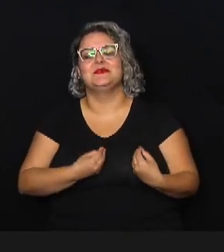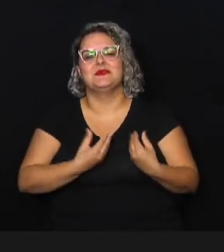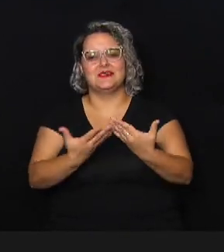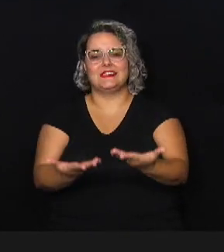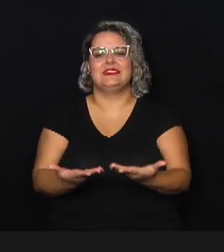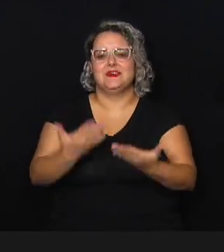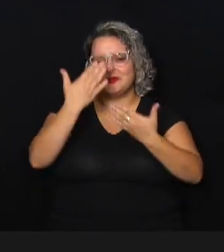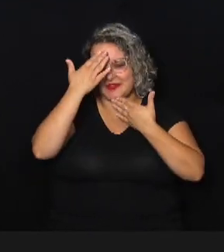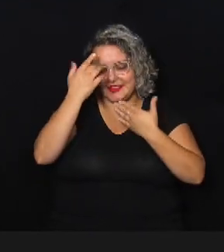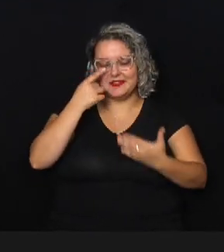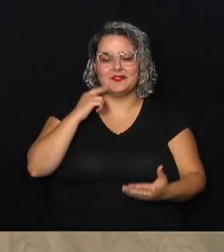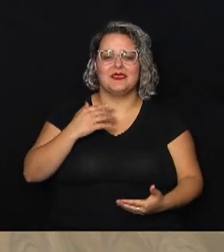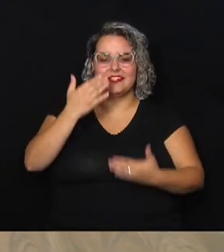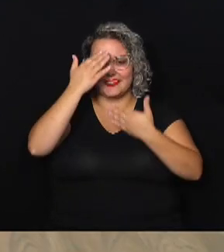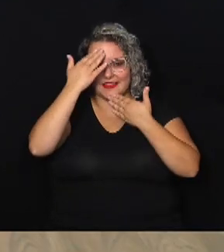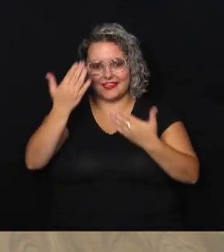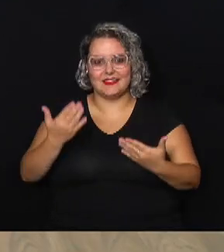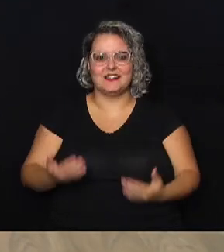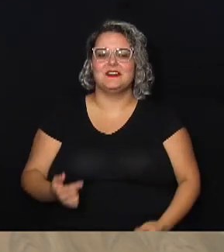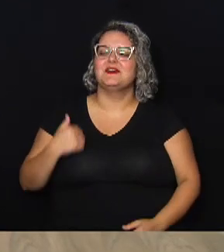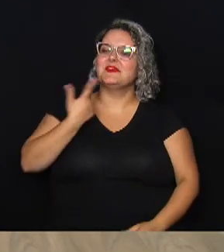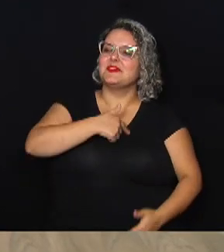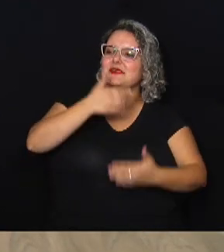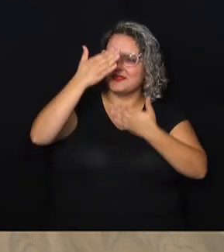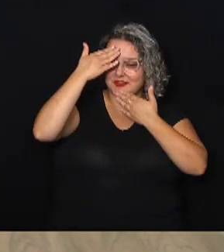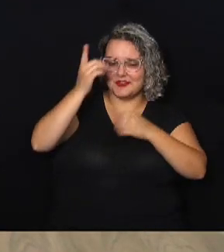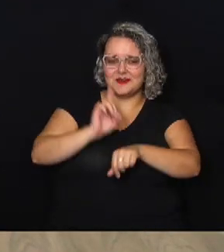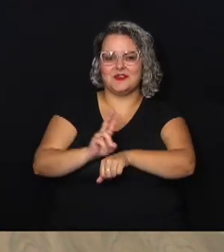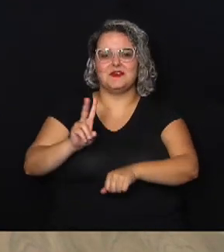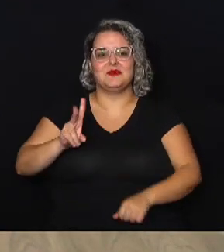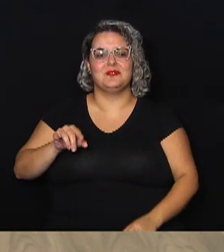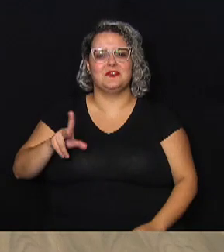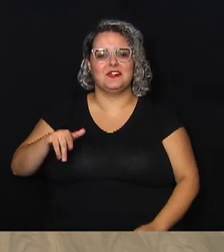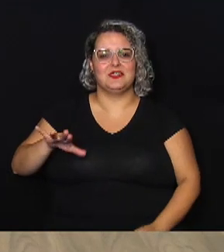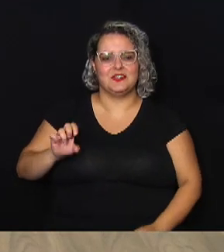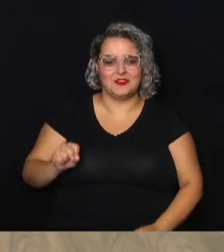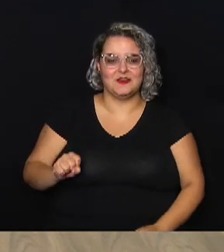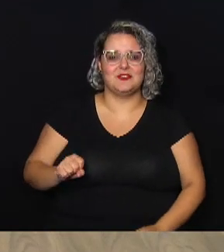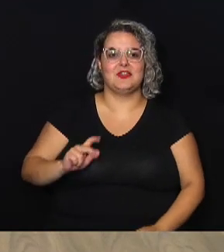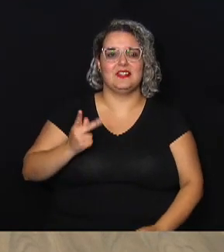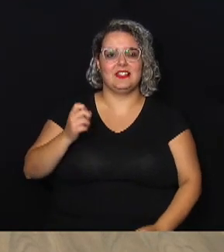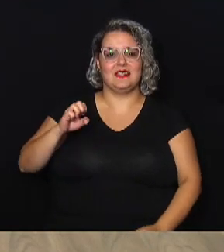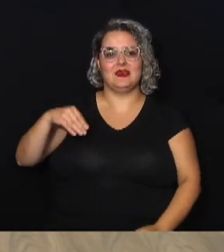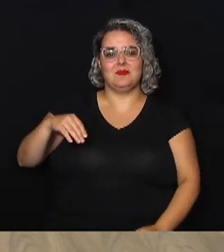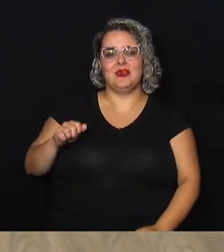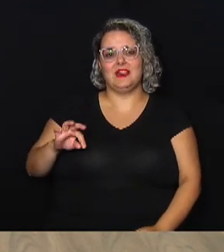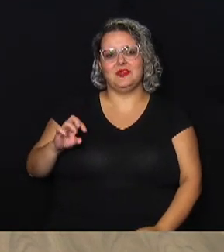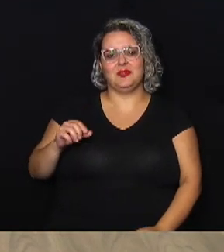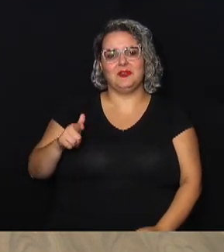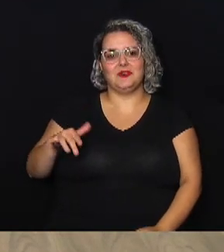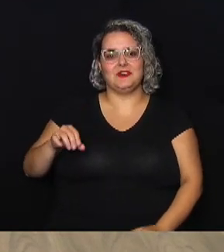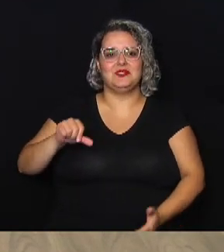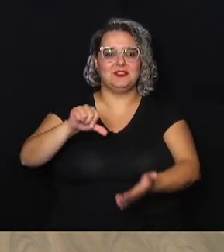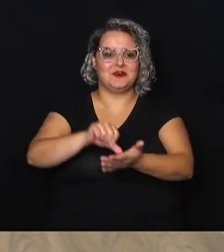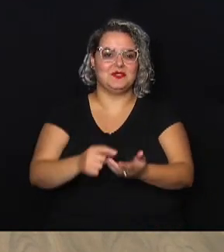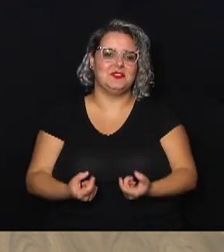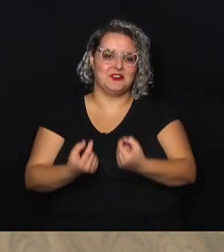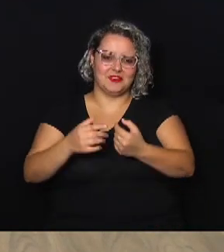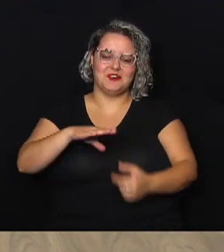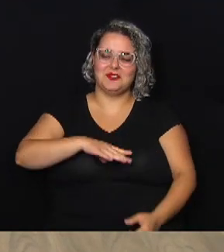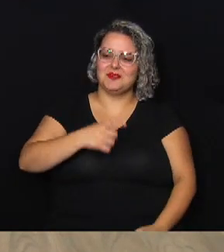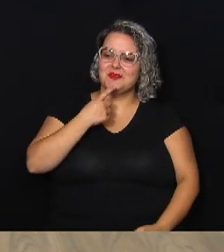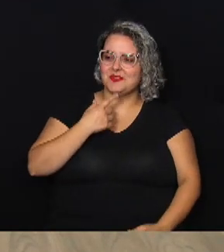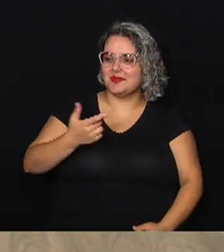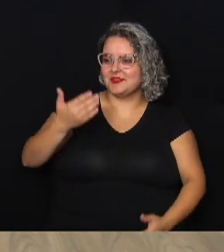o espaço. A gente que agradece, viu, Dr. Vinícius Grilo, hematologista do Centro de Oncologia de Campinas. Mais uma vez,